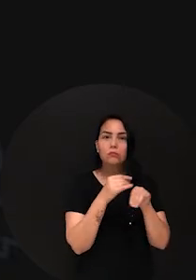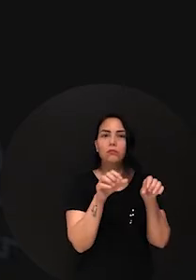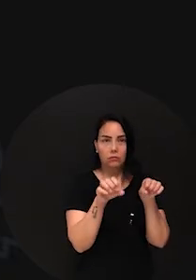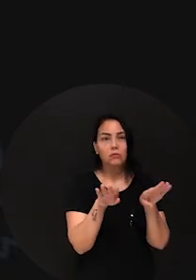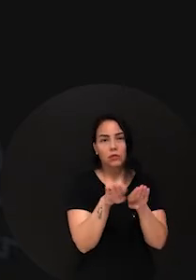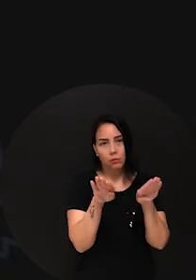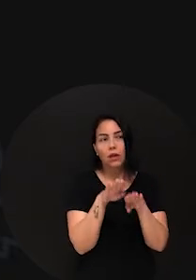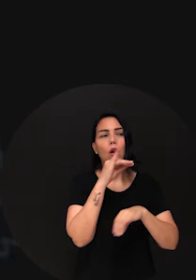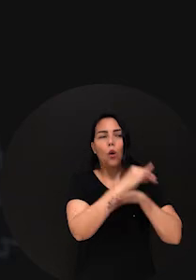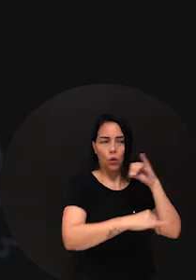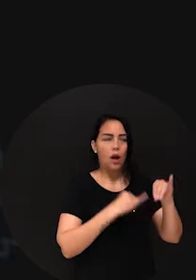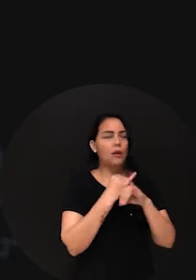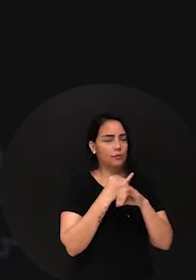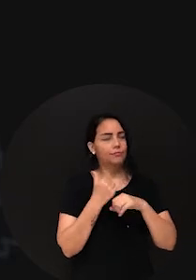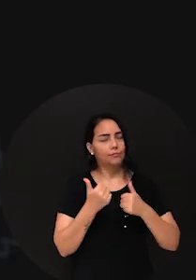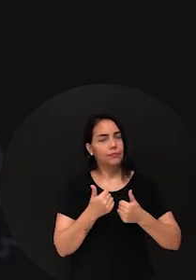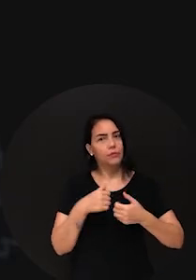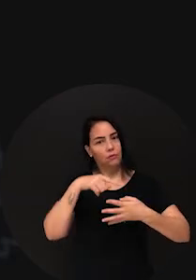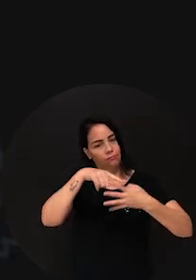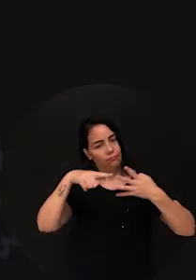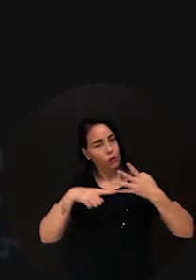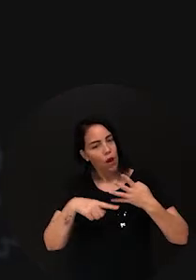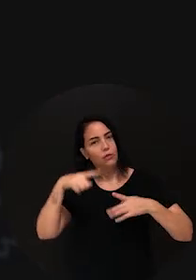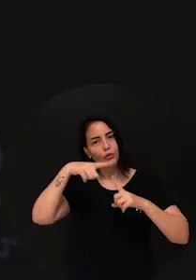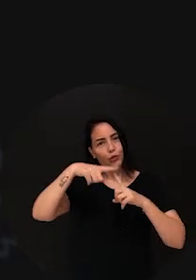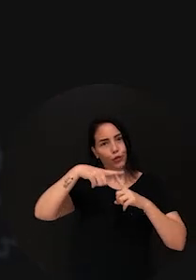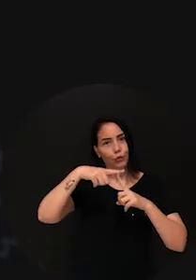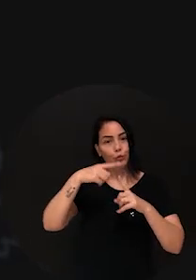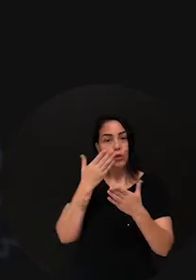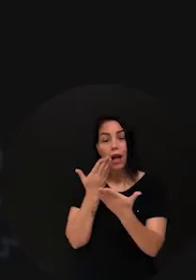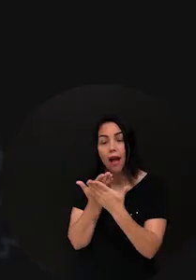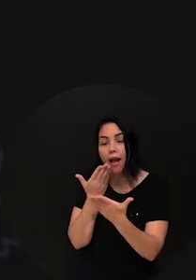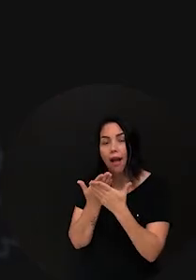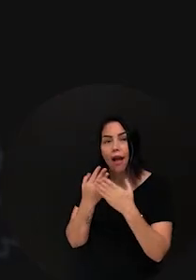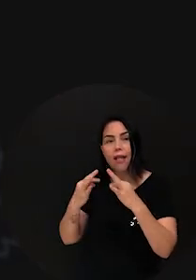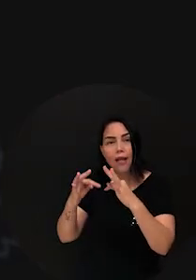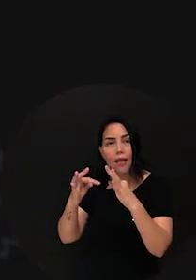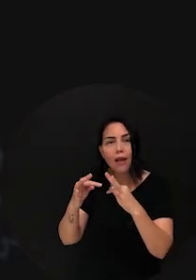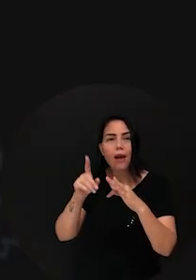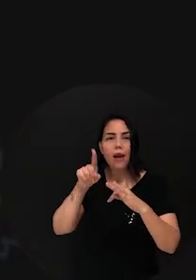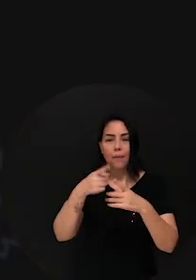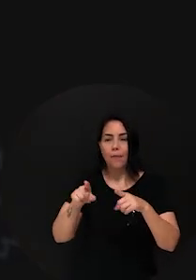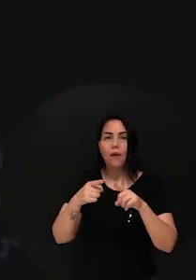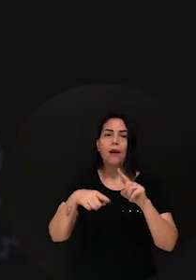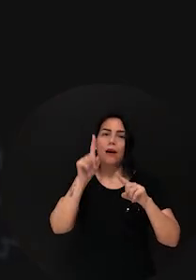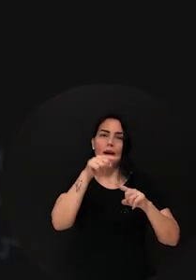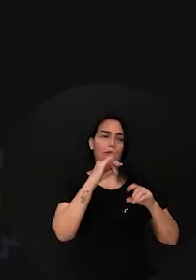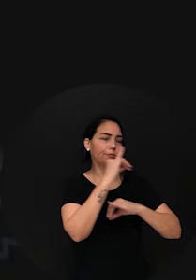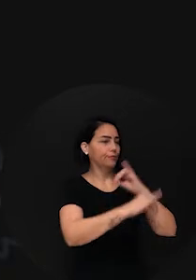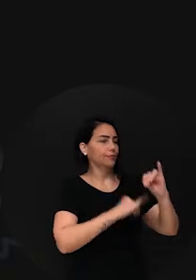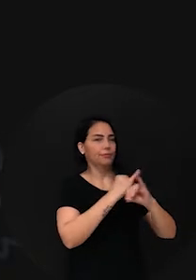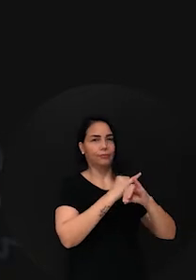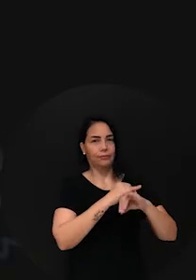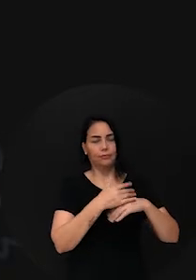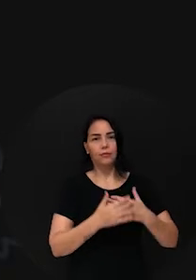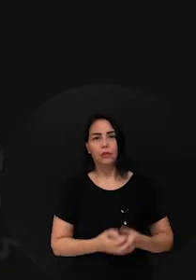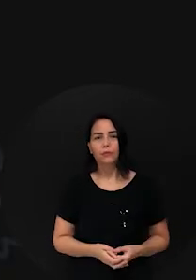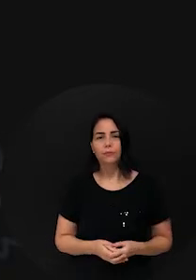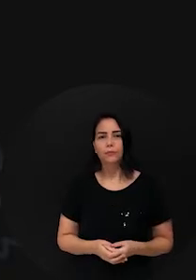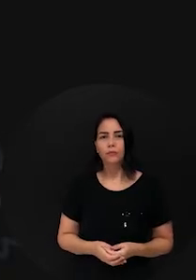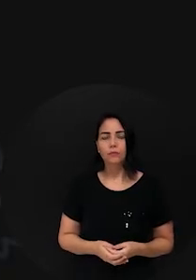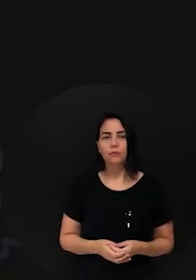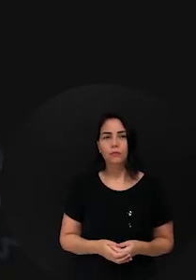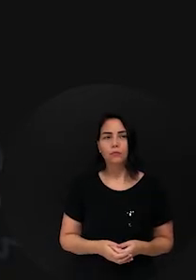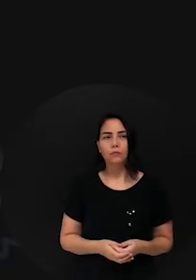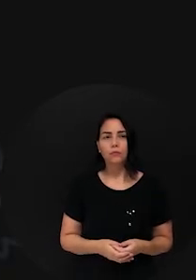online. de conjunto. Beleza. Isso. Respondendo só aqui, prática, os instrumentos, Desculpa, então. Os instrumentos são cedidos por